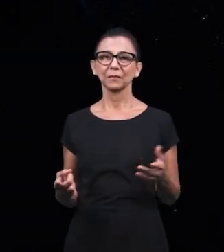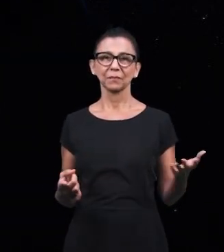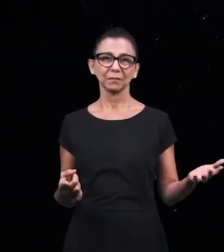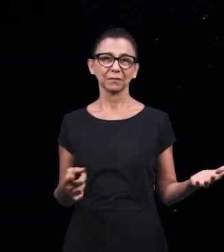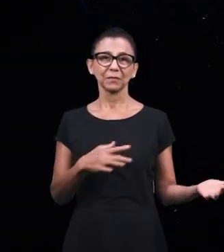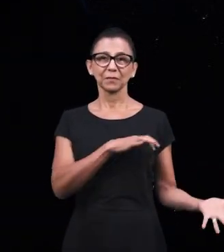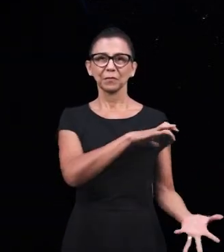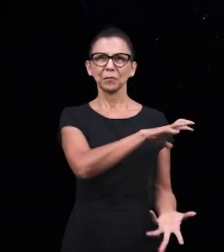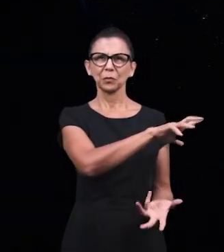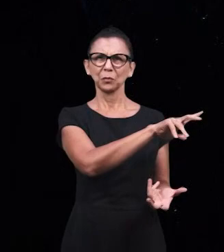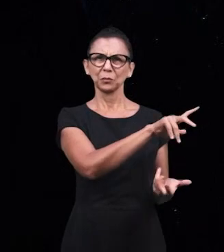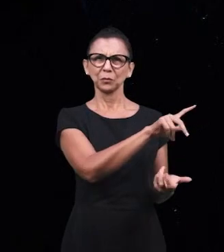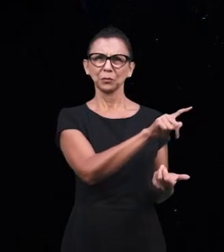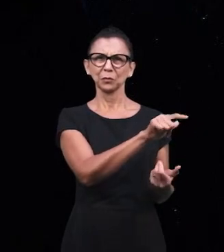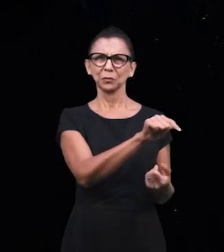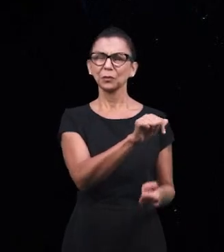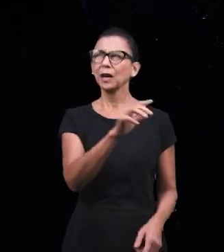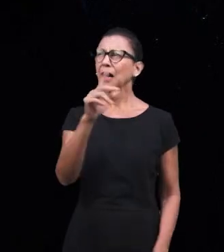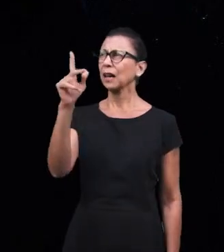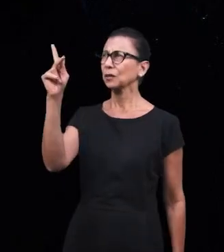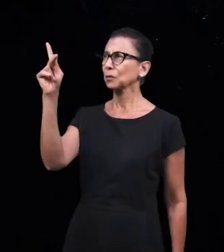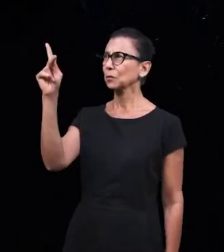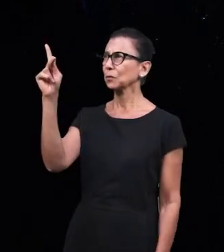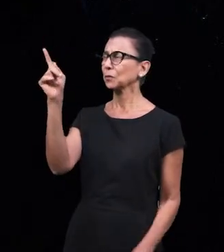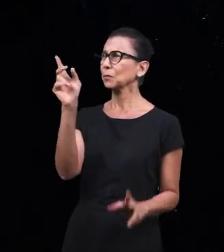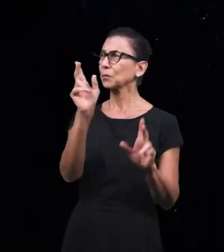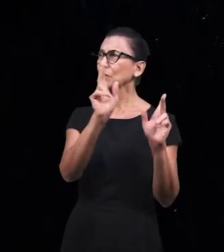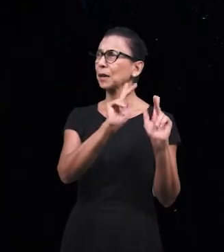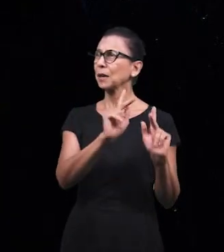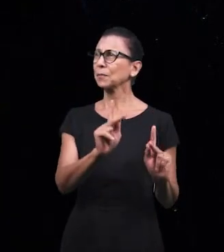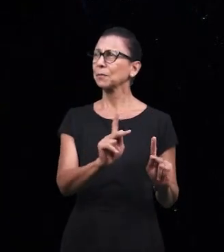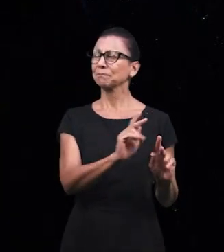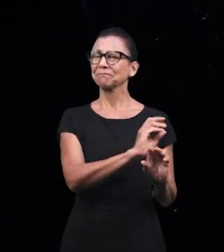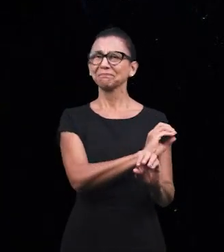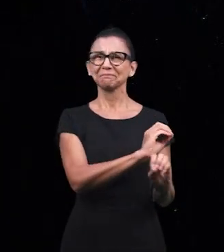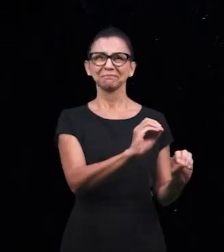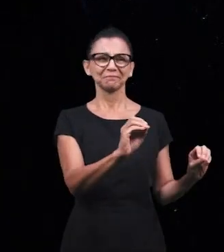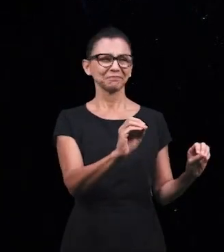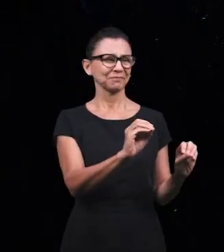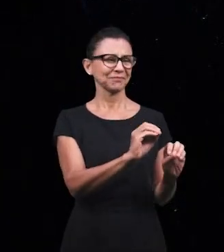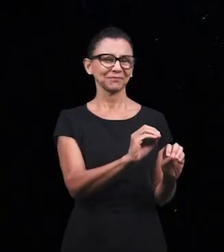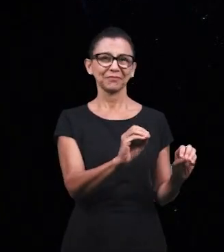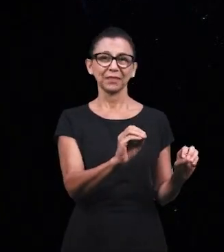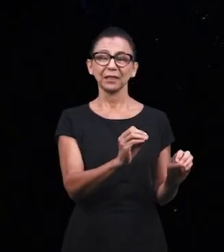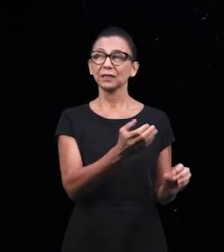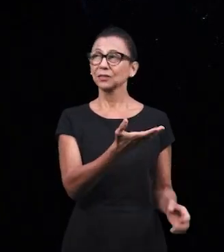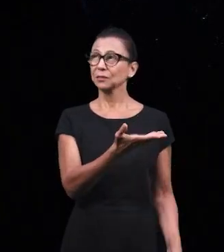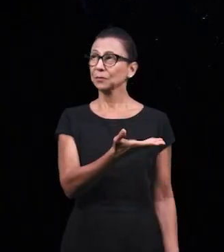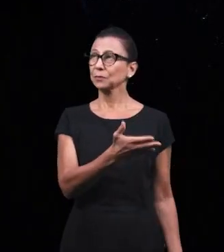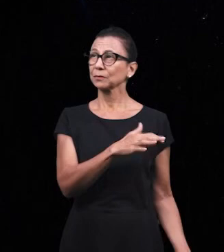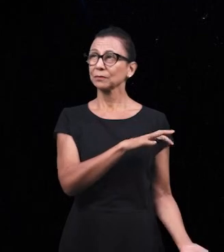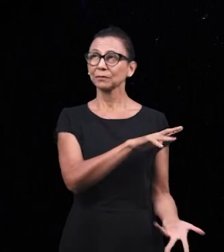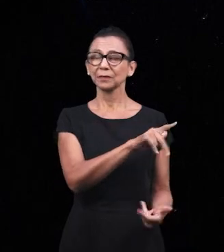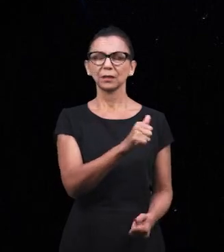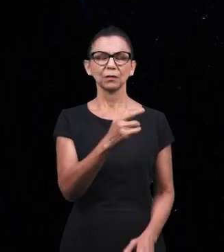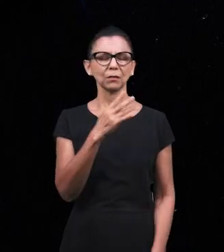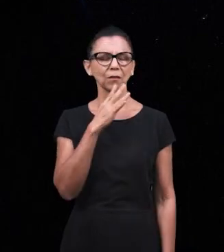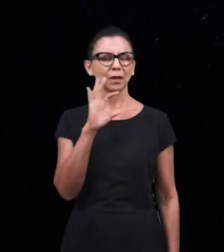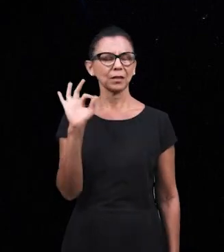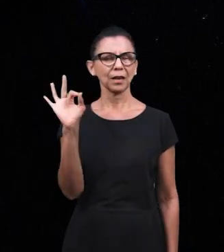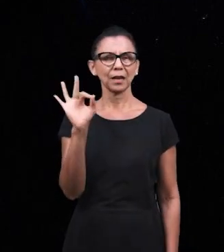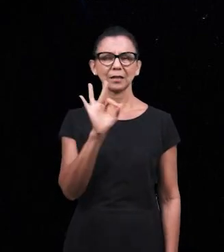Este mundo não tem a sua paz. Este